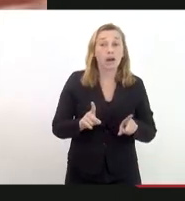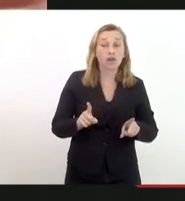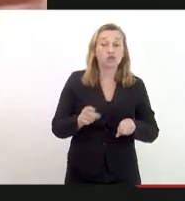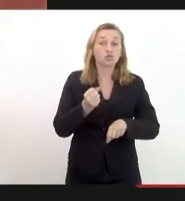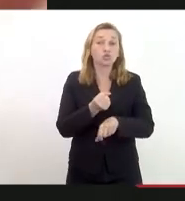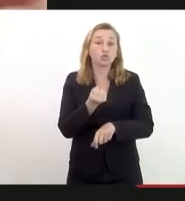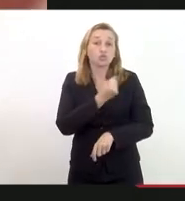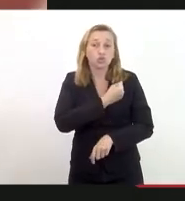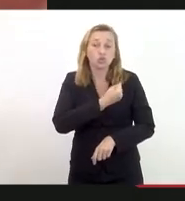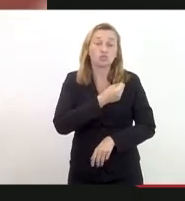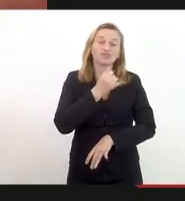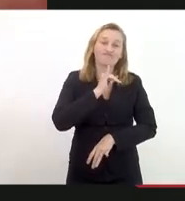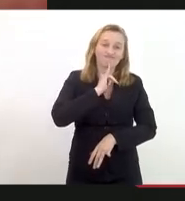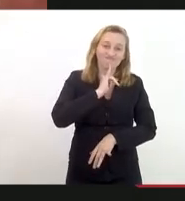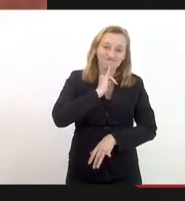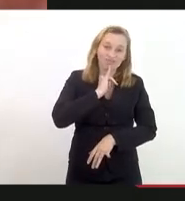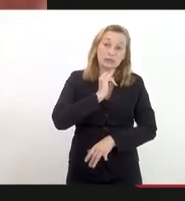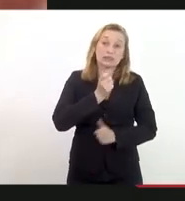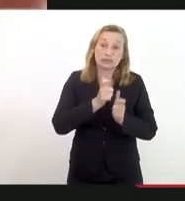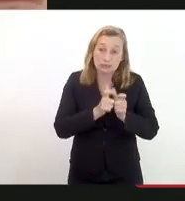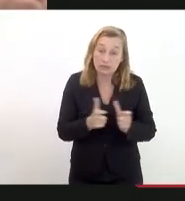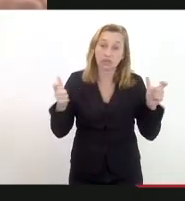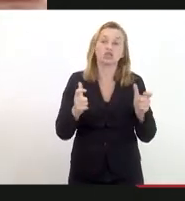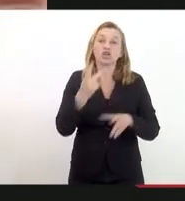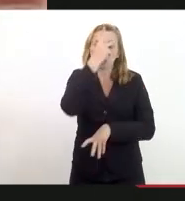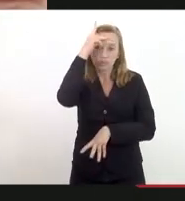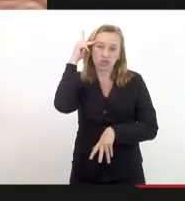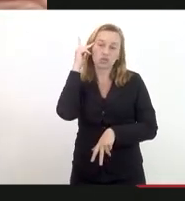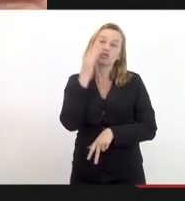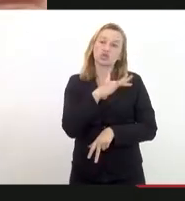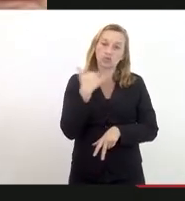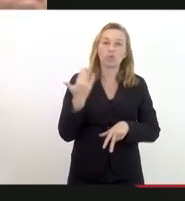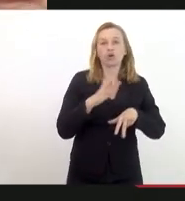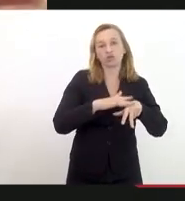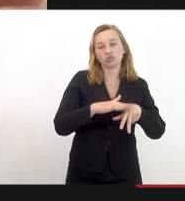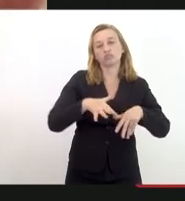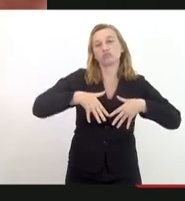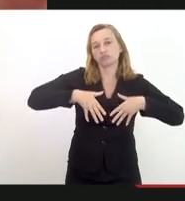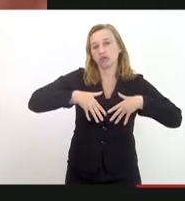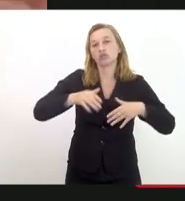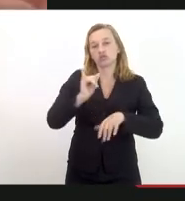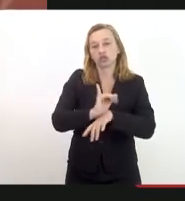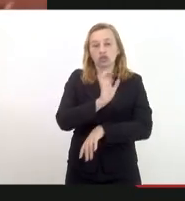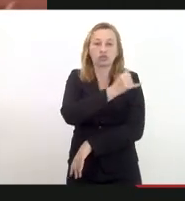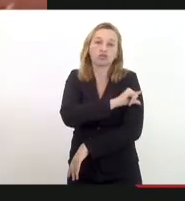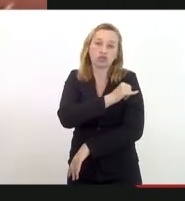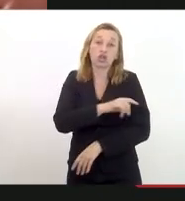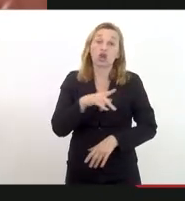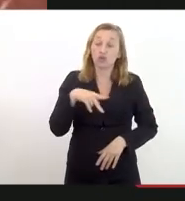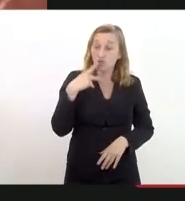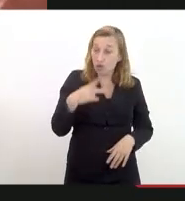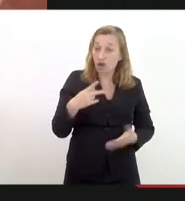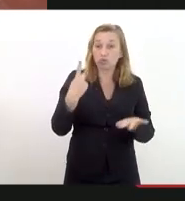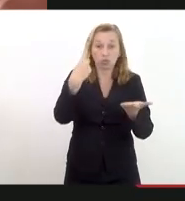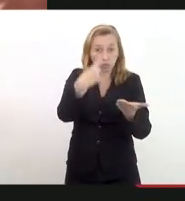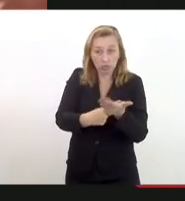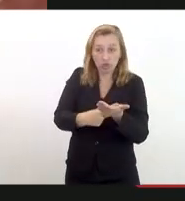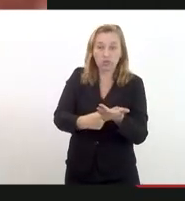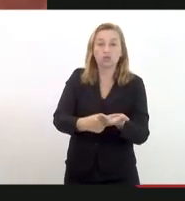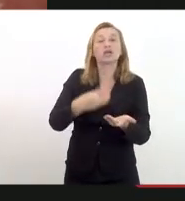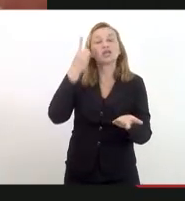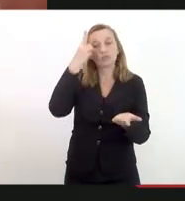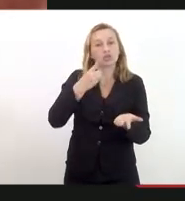número, infelizmente, um número ainda grande de pessoas que morrem por tuberculose no Estado do Rio de Janeiro. Eu reafirmo o compromisso,